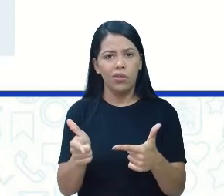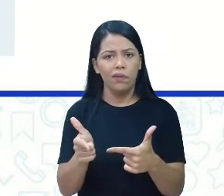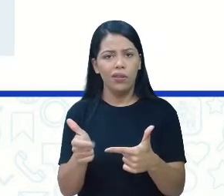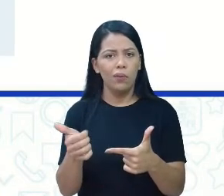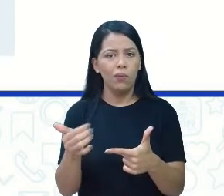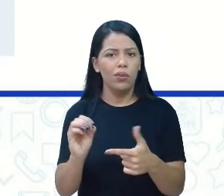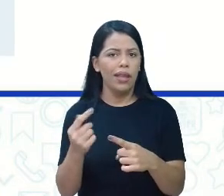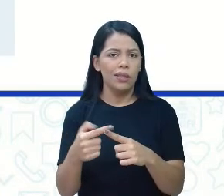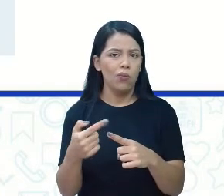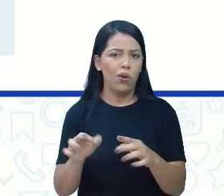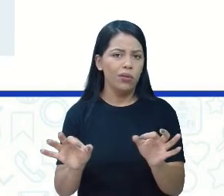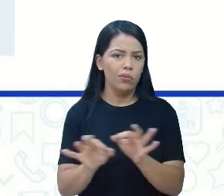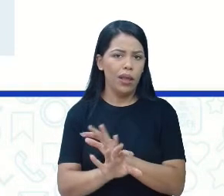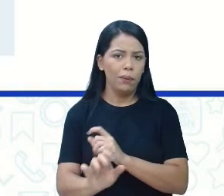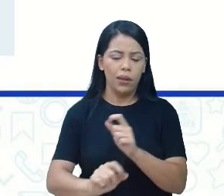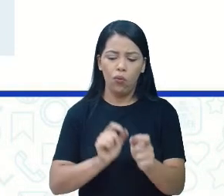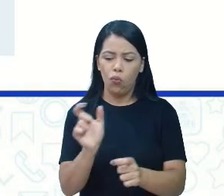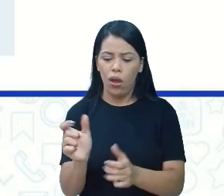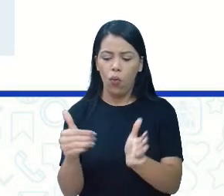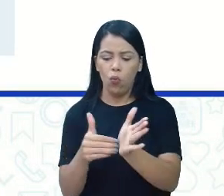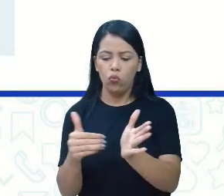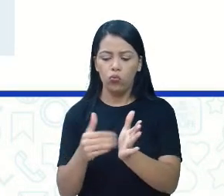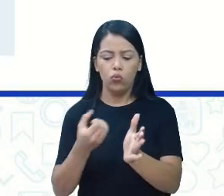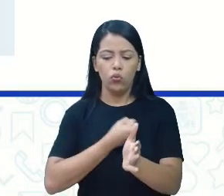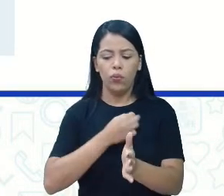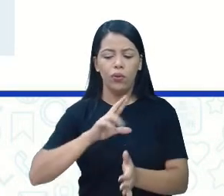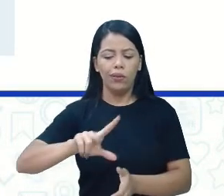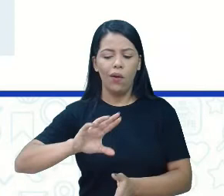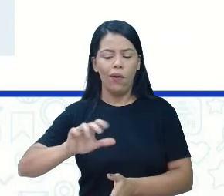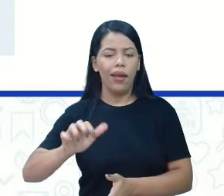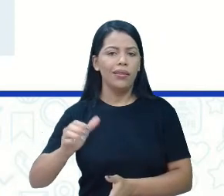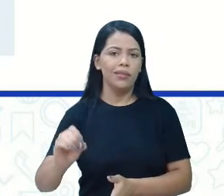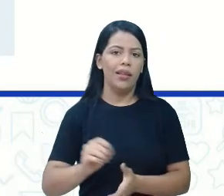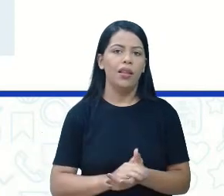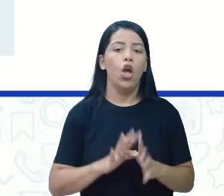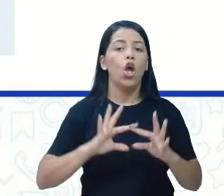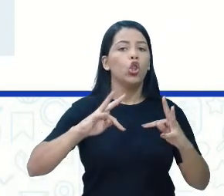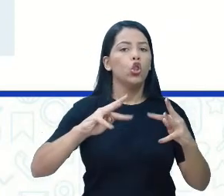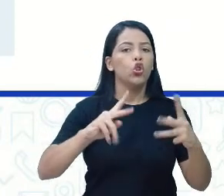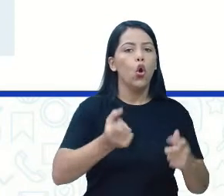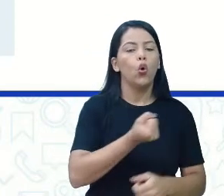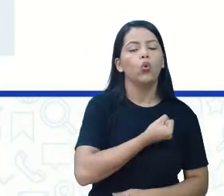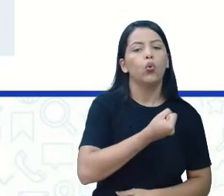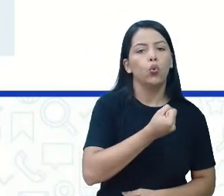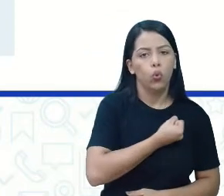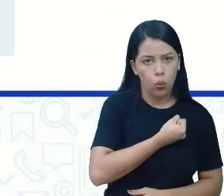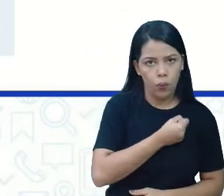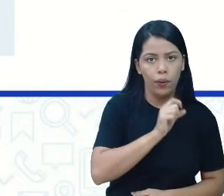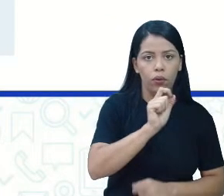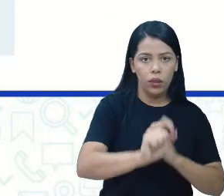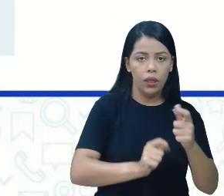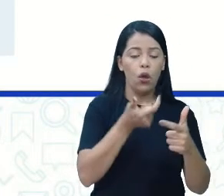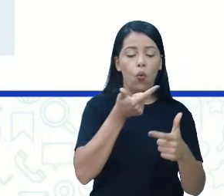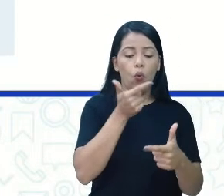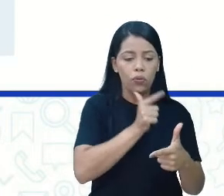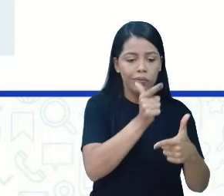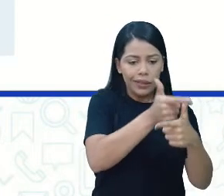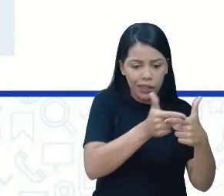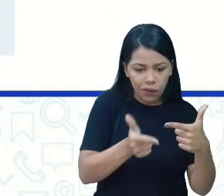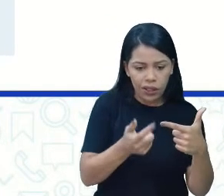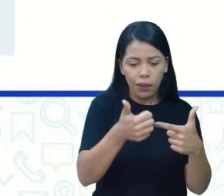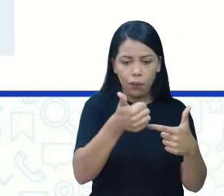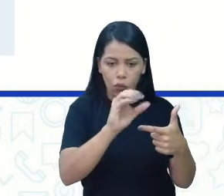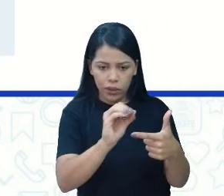uma observação importante para vocês. Todo número divisível por 10 é divisível por 5. Lembra do critério